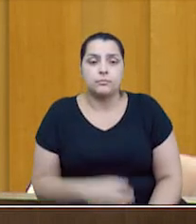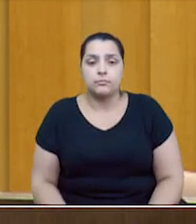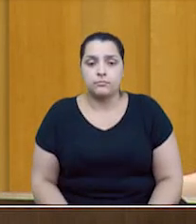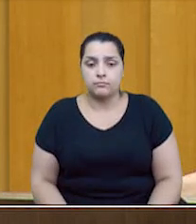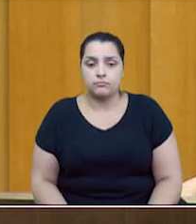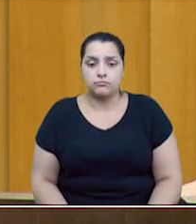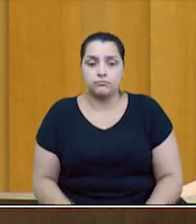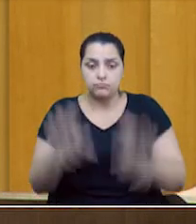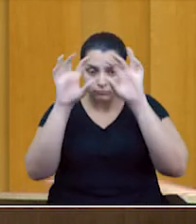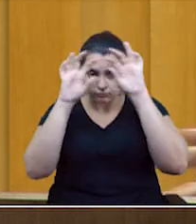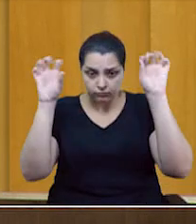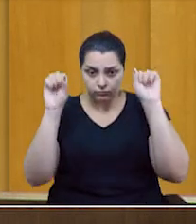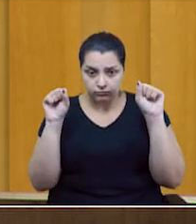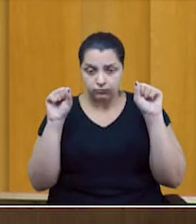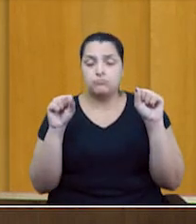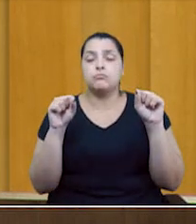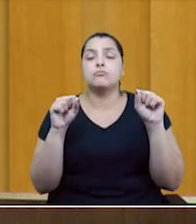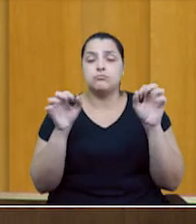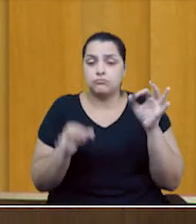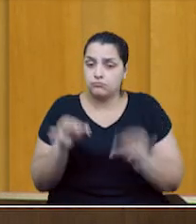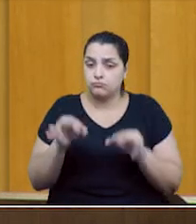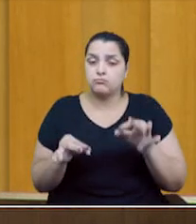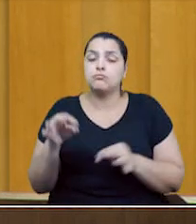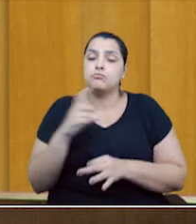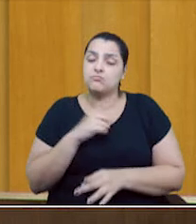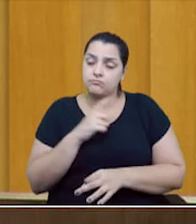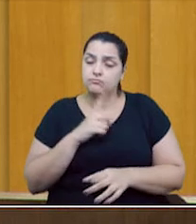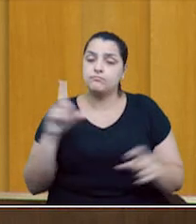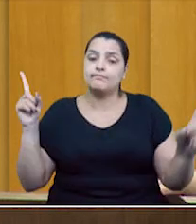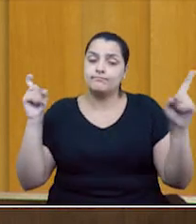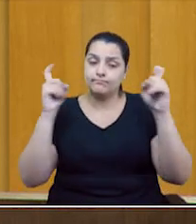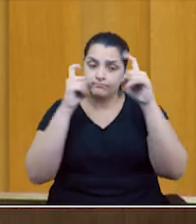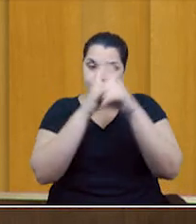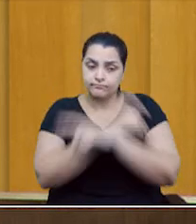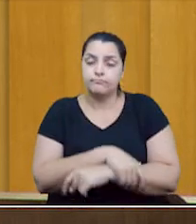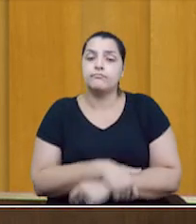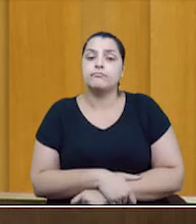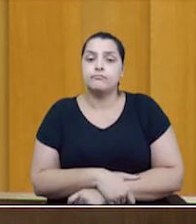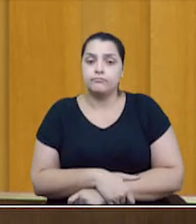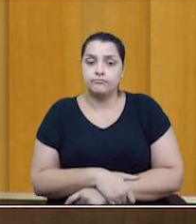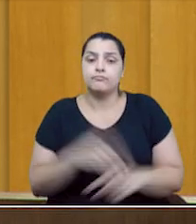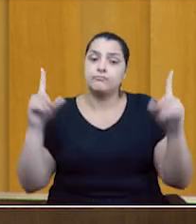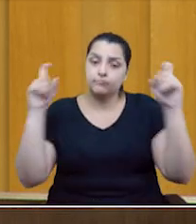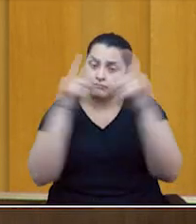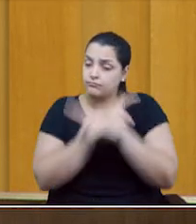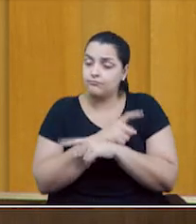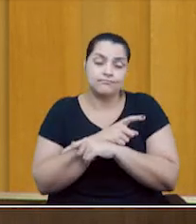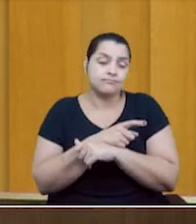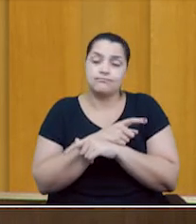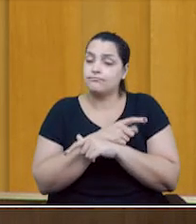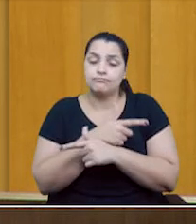no entanto, eles encontram grandes dificuldades, e grandes dificuldades eles não têm essa padronização, até